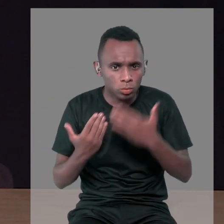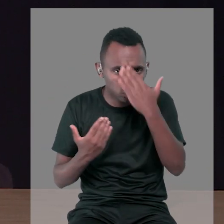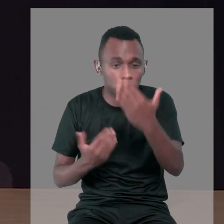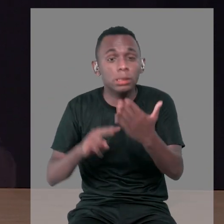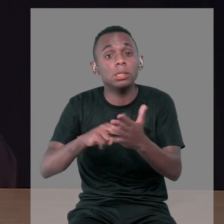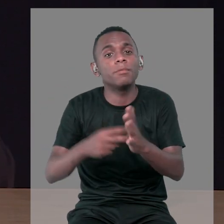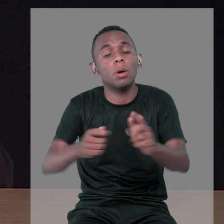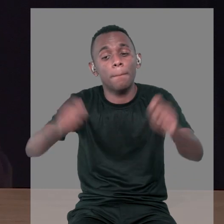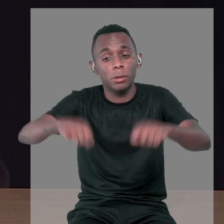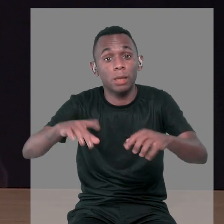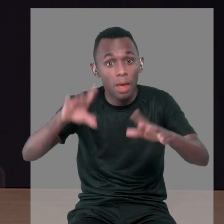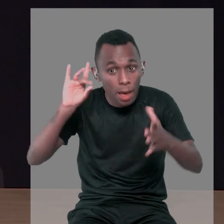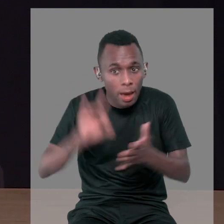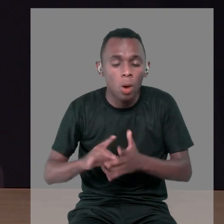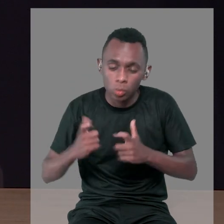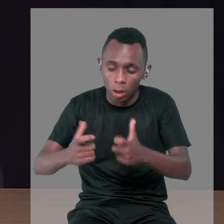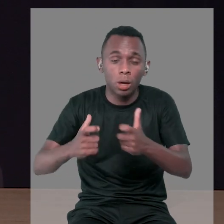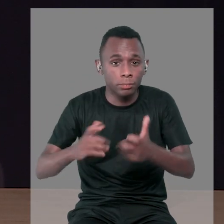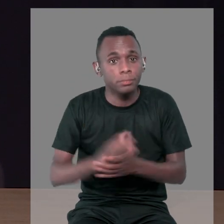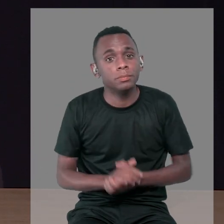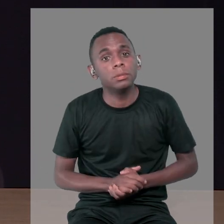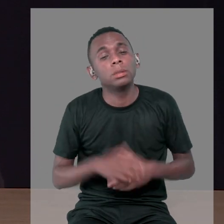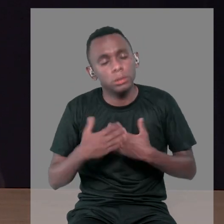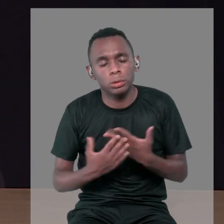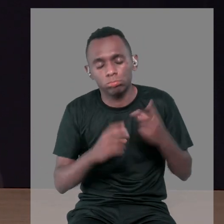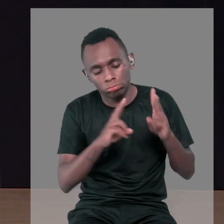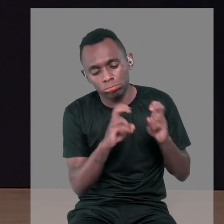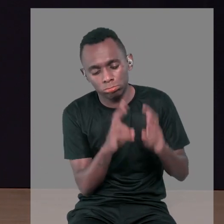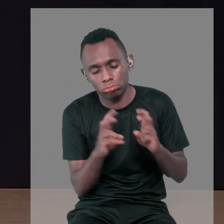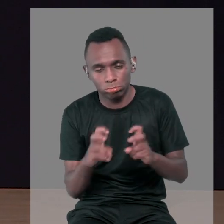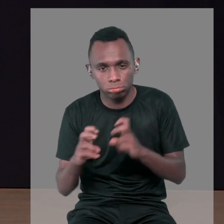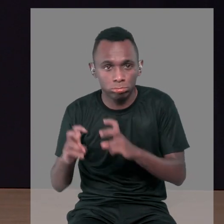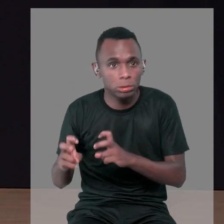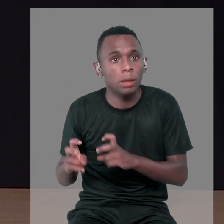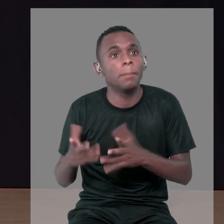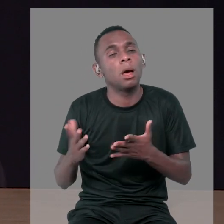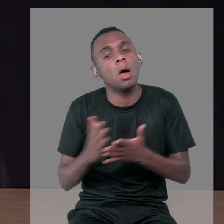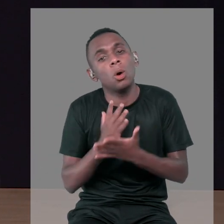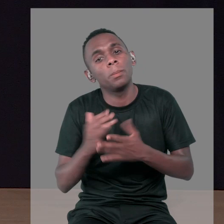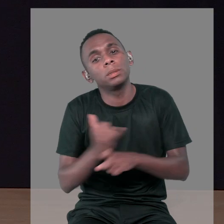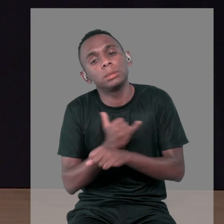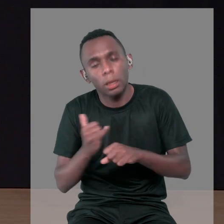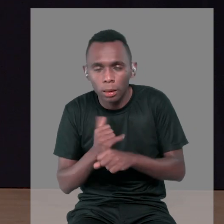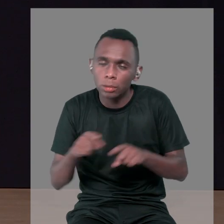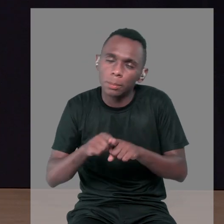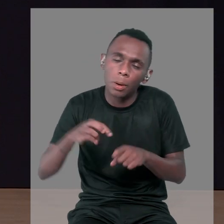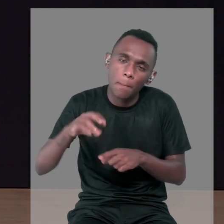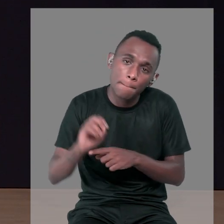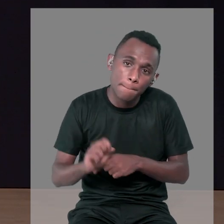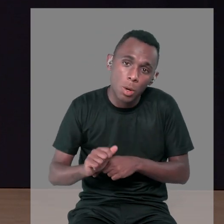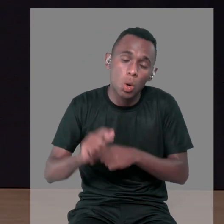absoluta. E é nesses termos que estratégia e moral voltam a dar as mãos.